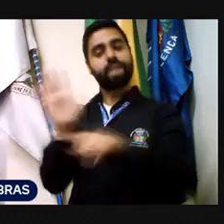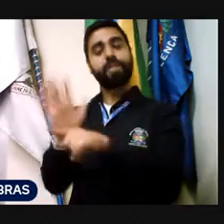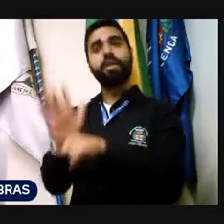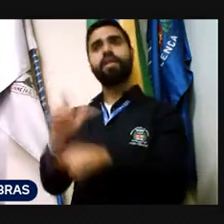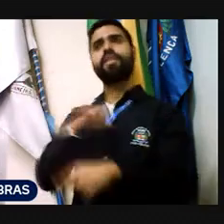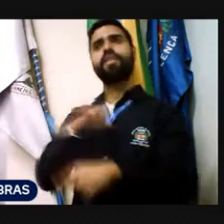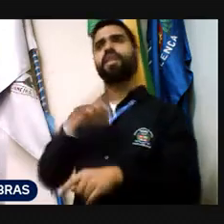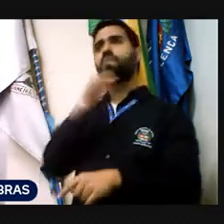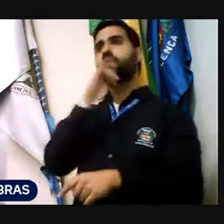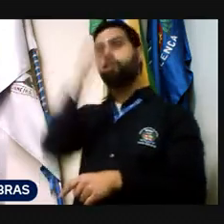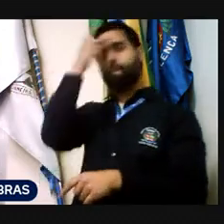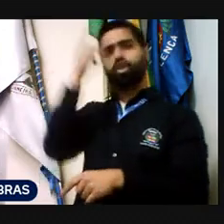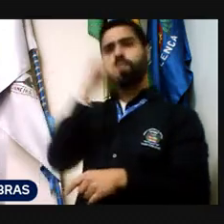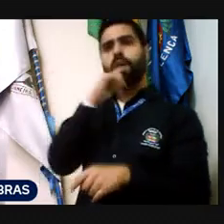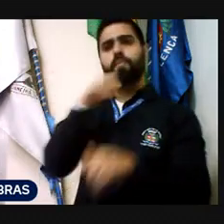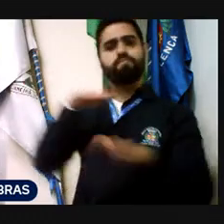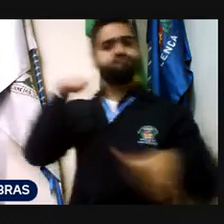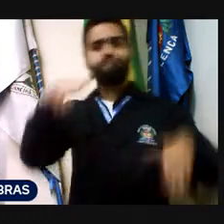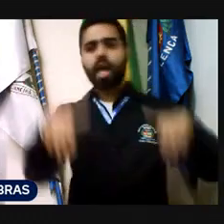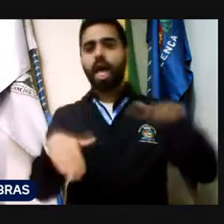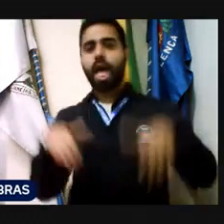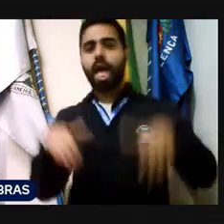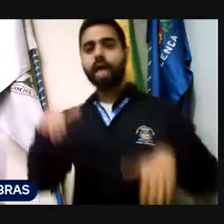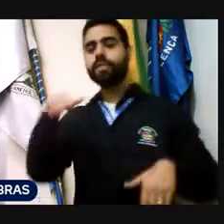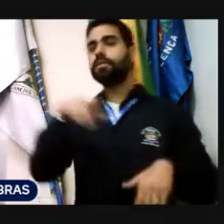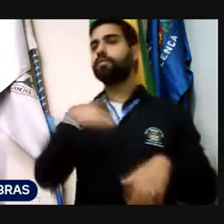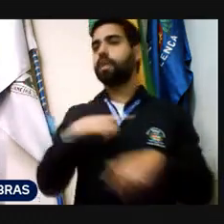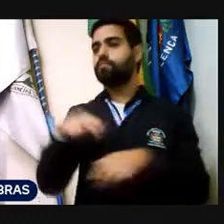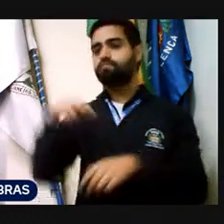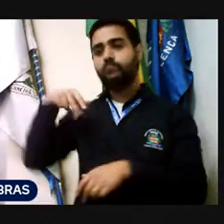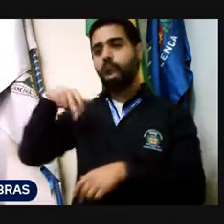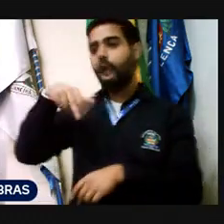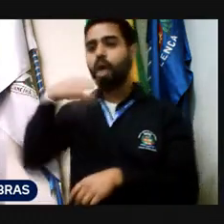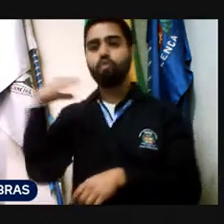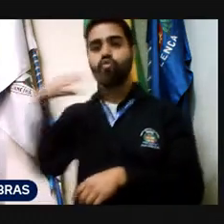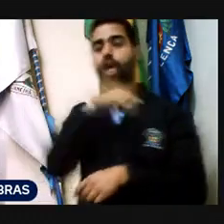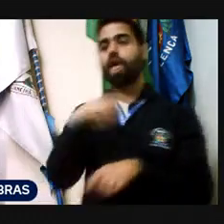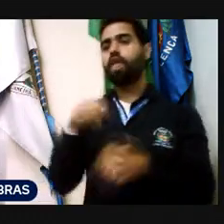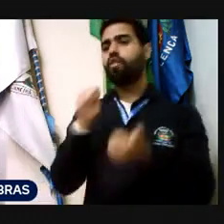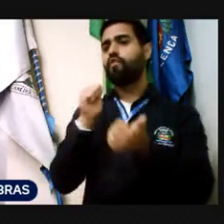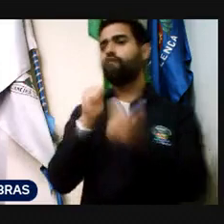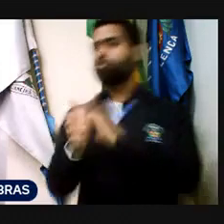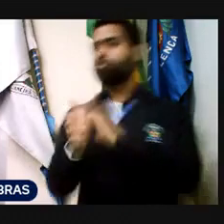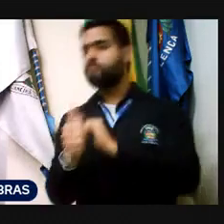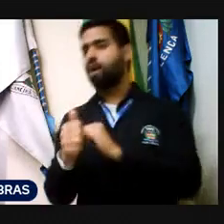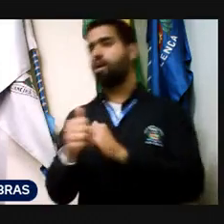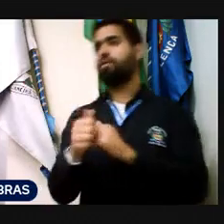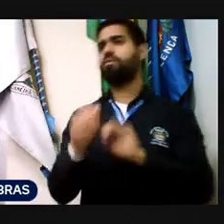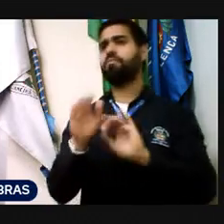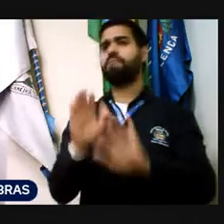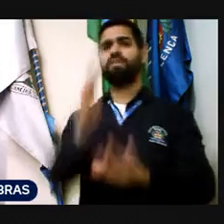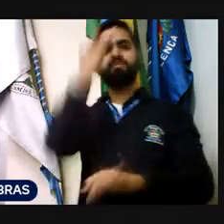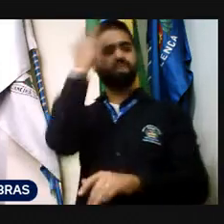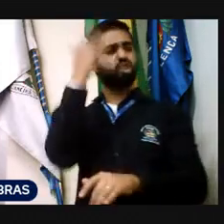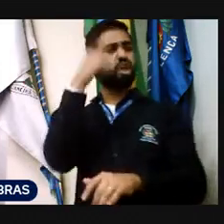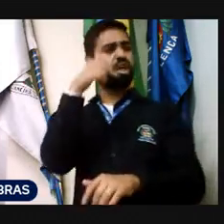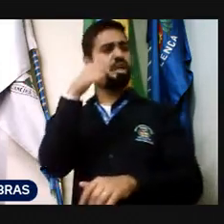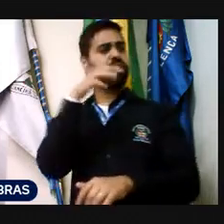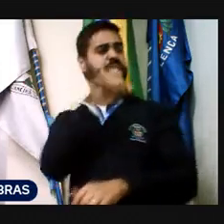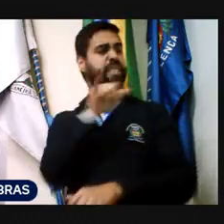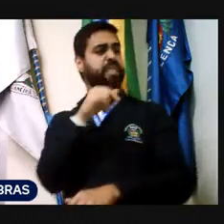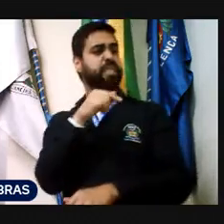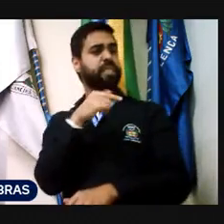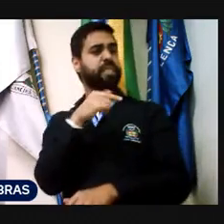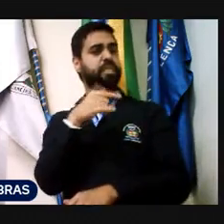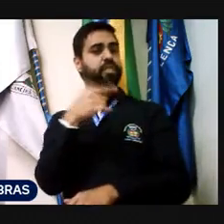tem gente de destaque na natação, tem gente de destaque na corrida, tem gente de destaque no futebol. E que, por muitas das vezes, quando não é